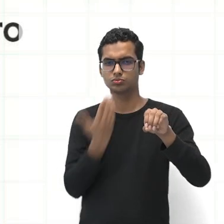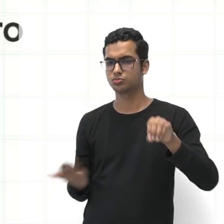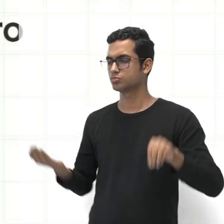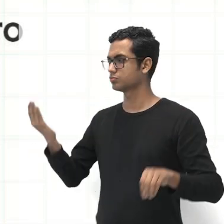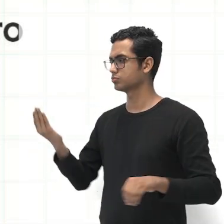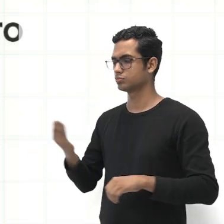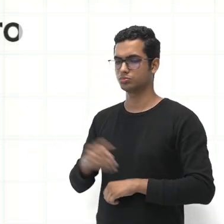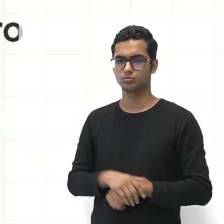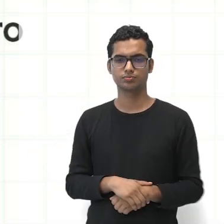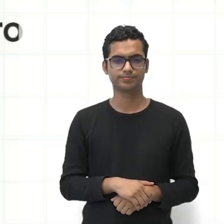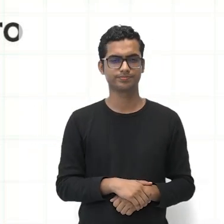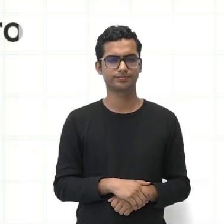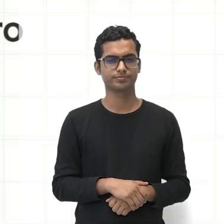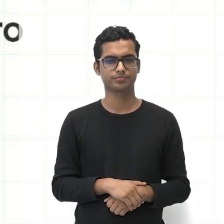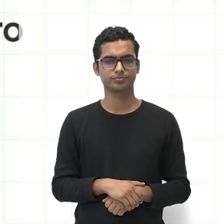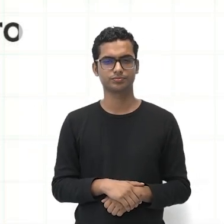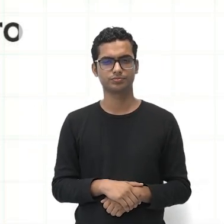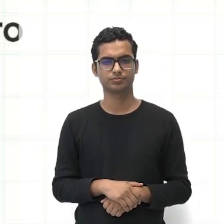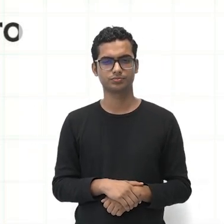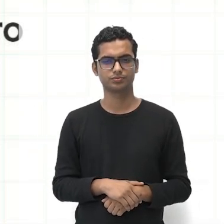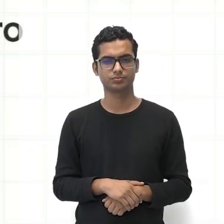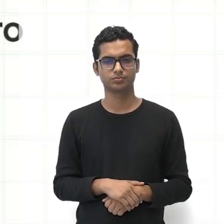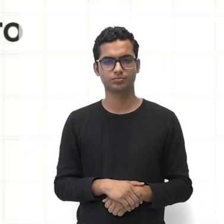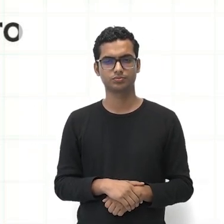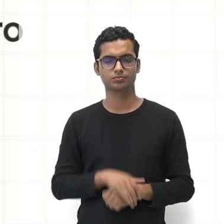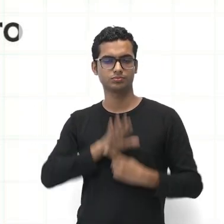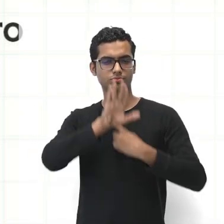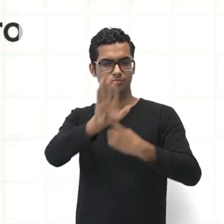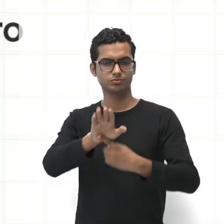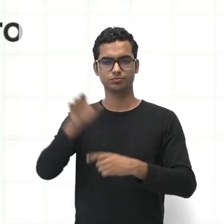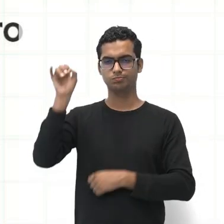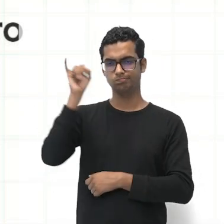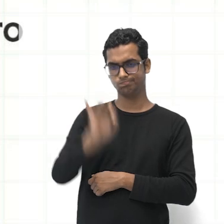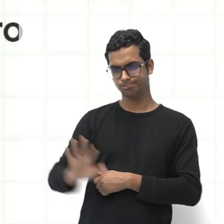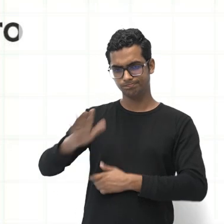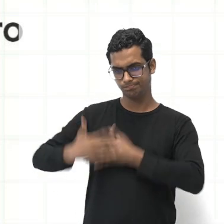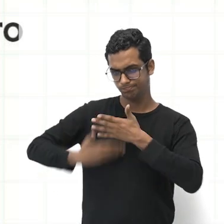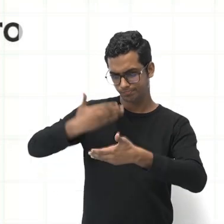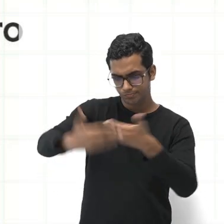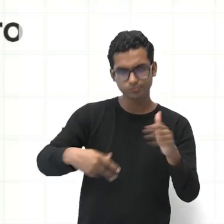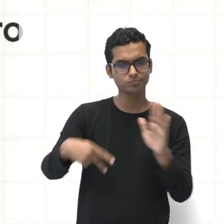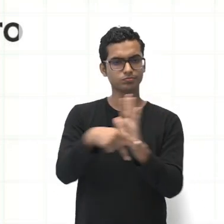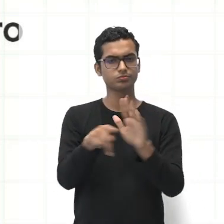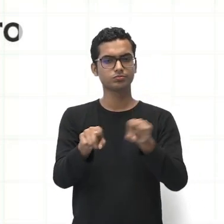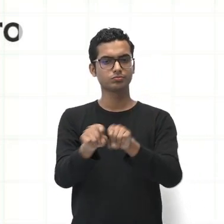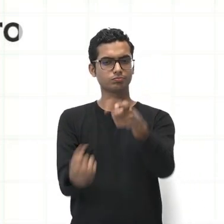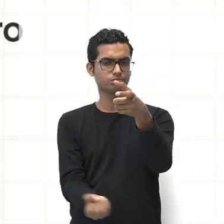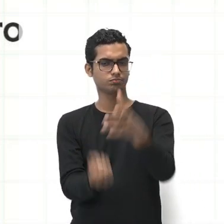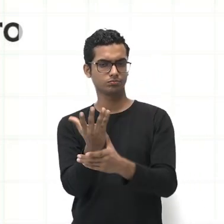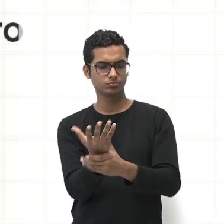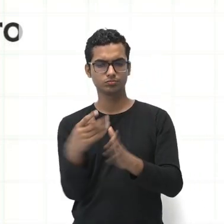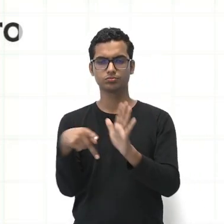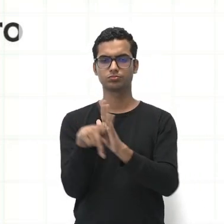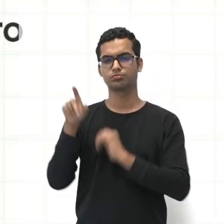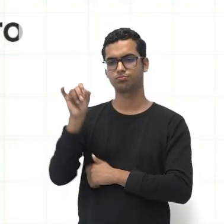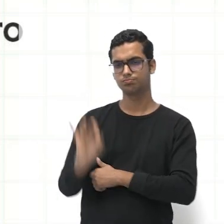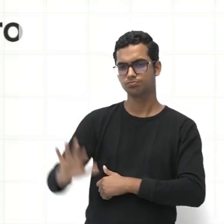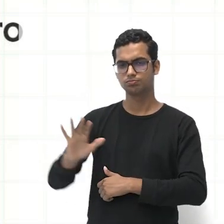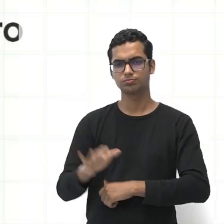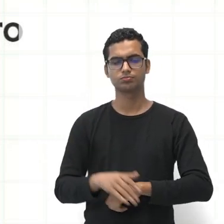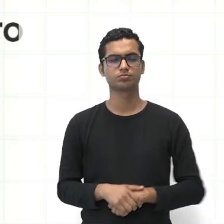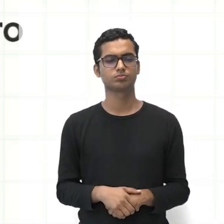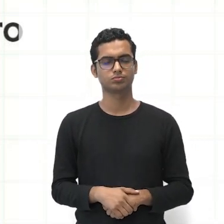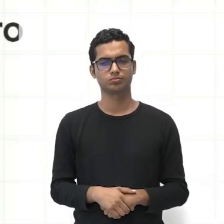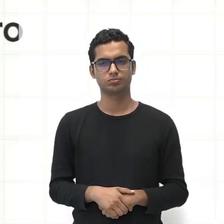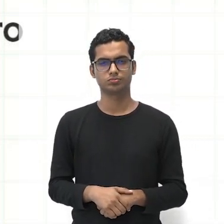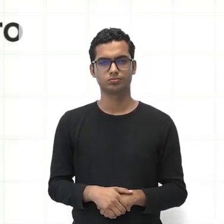Então, vamos ver aqui a formação da imagem. No processo de formação da imagem,